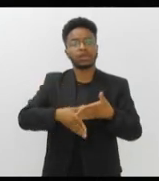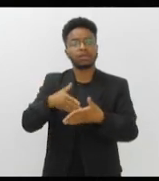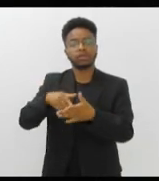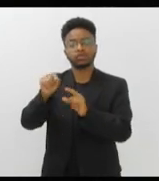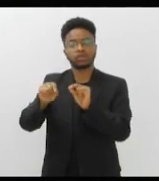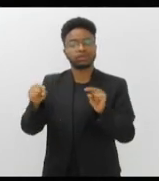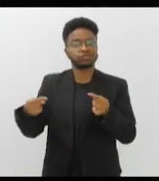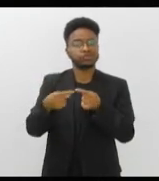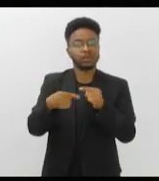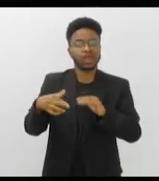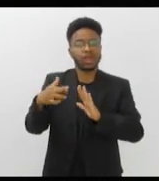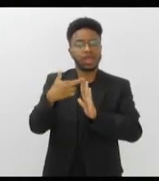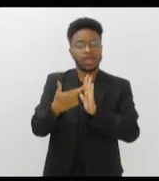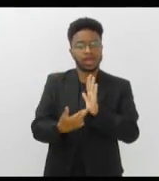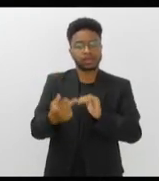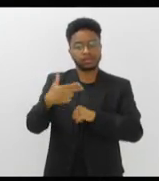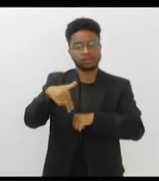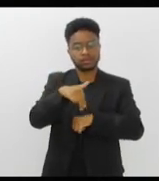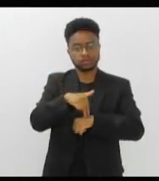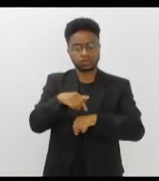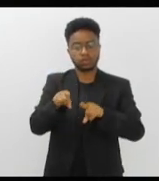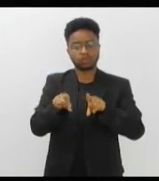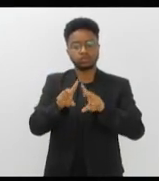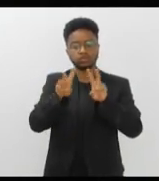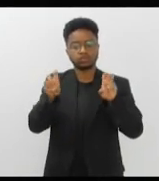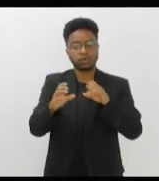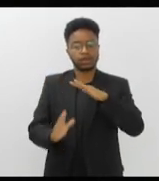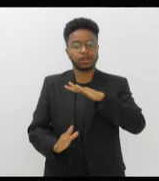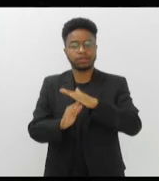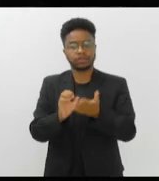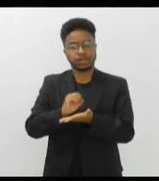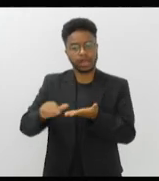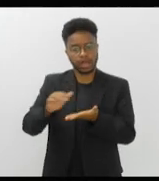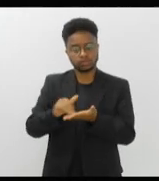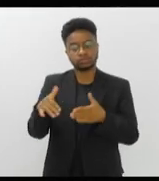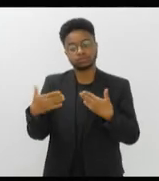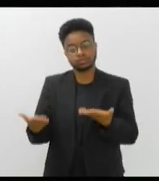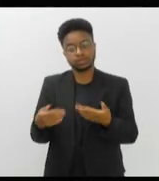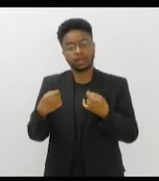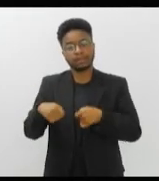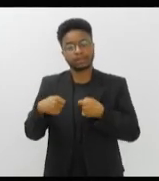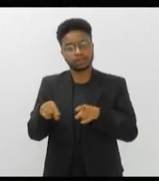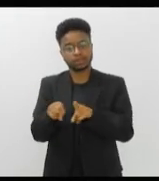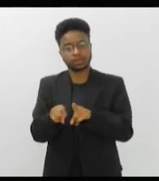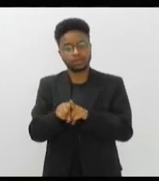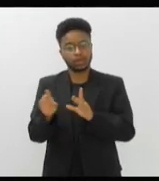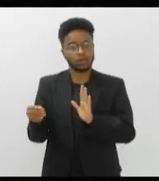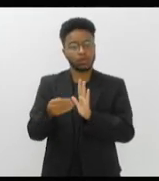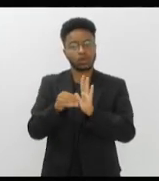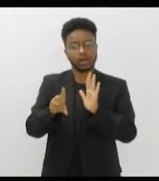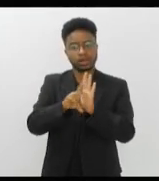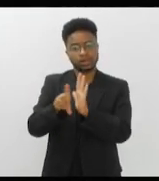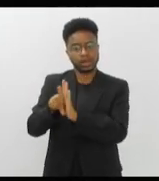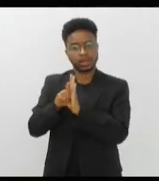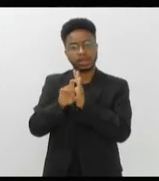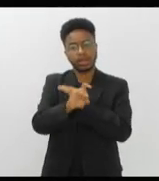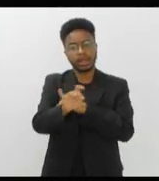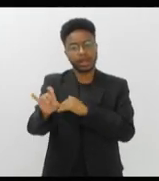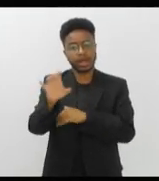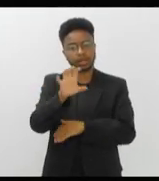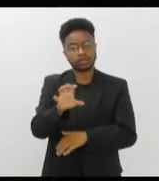tem a própria União do teto de gastos e isso precisa também vir a legislação de cada uma das